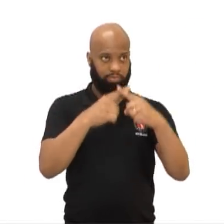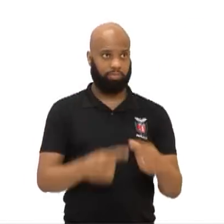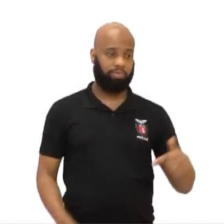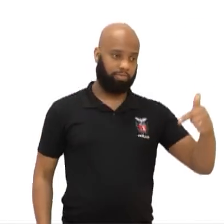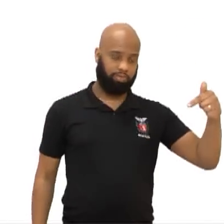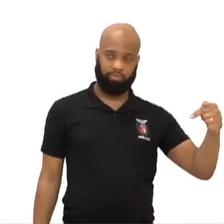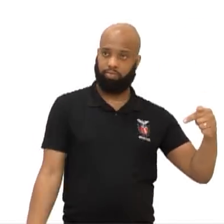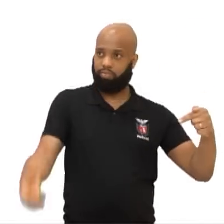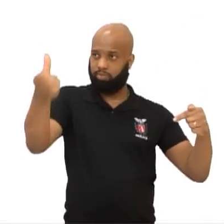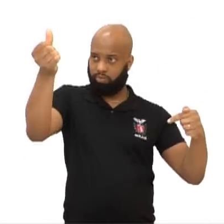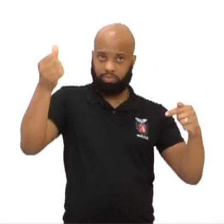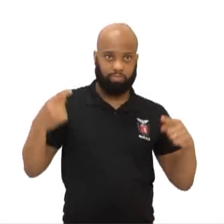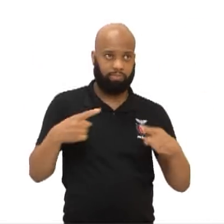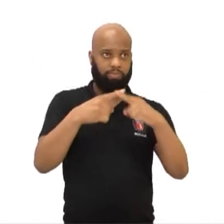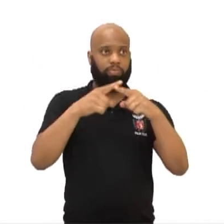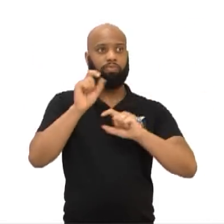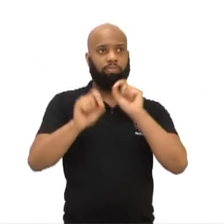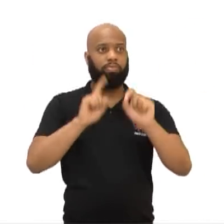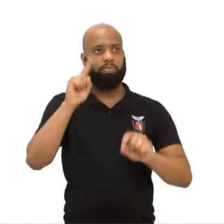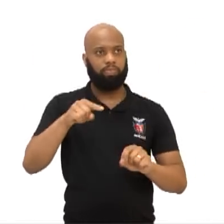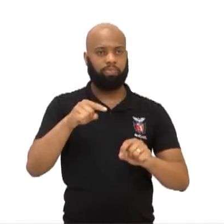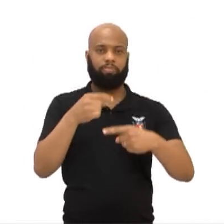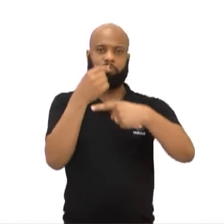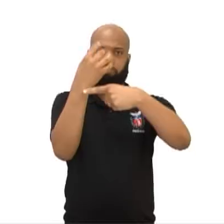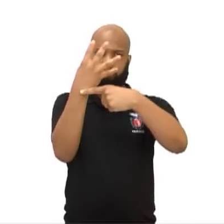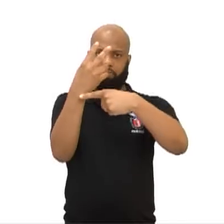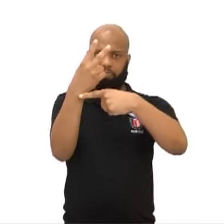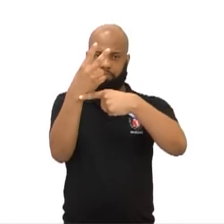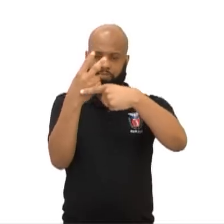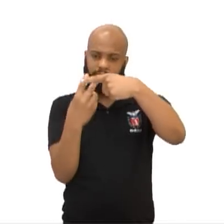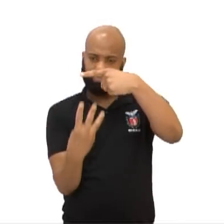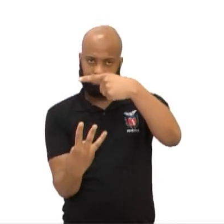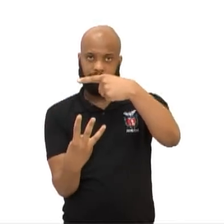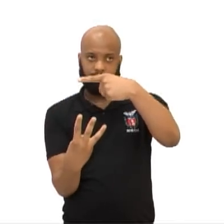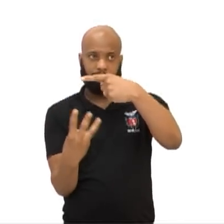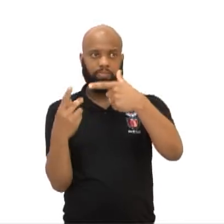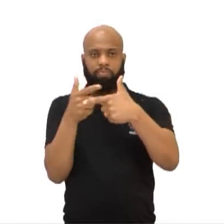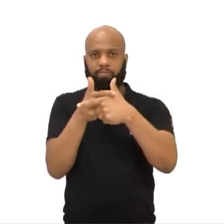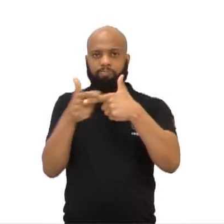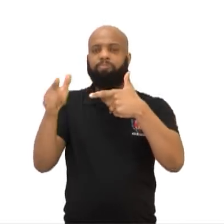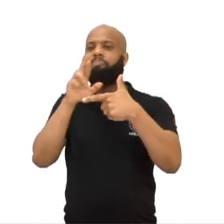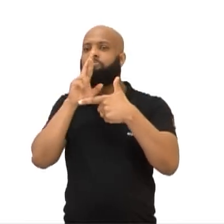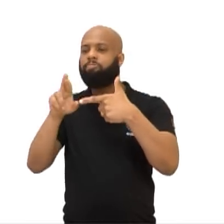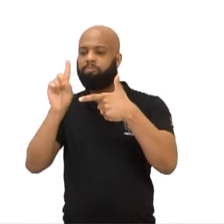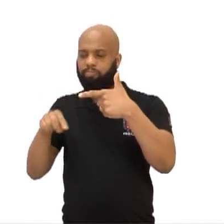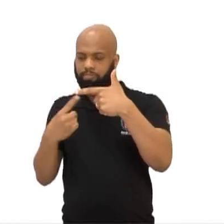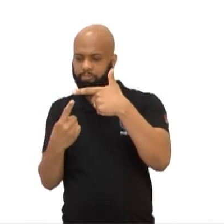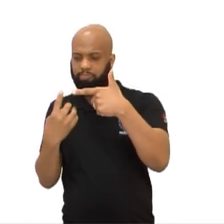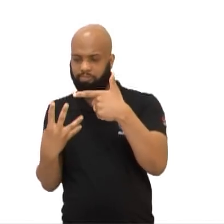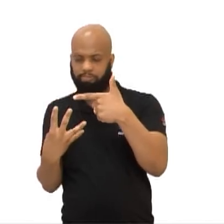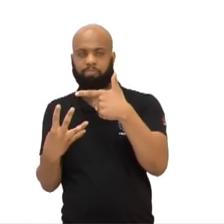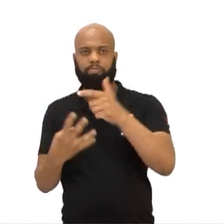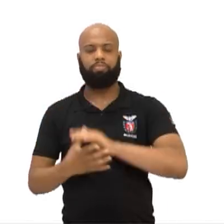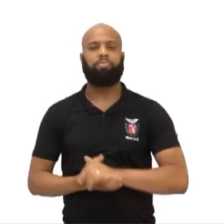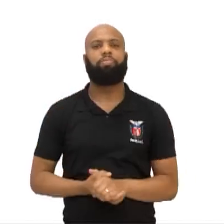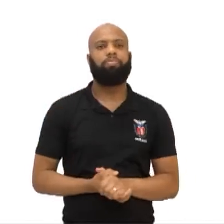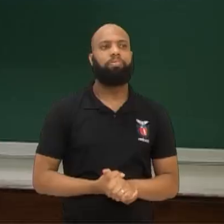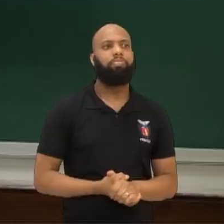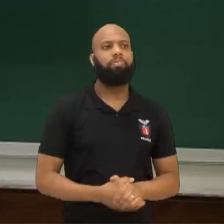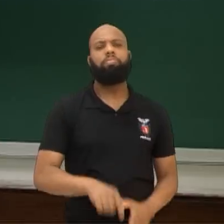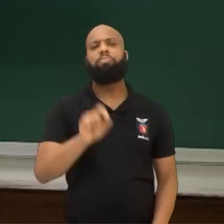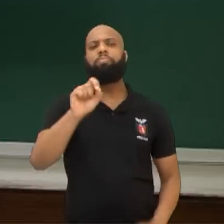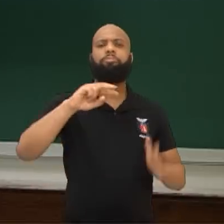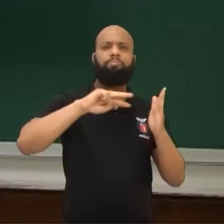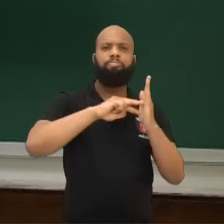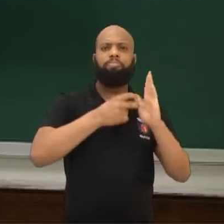eu vou ter 42 divididos por 3, que vai me dar 14 quilômetros. Então, isso quer dizer